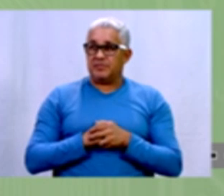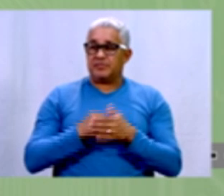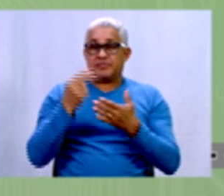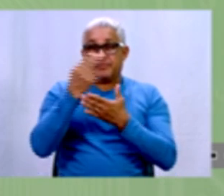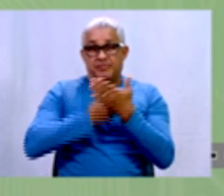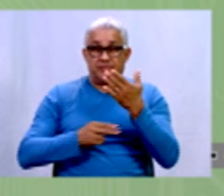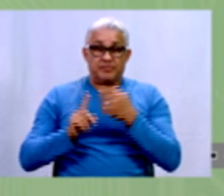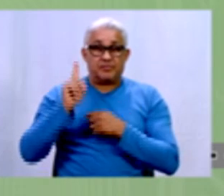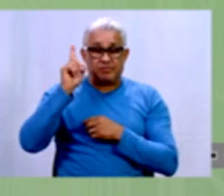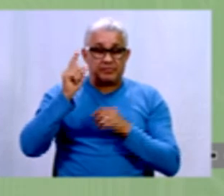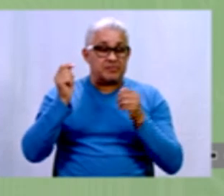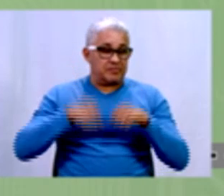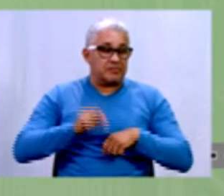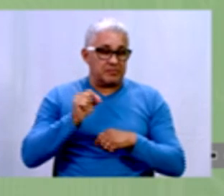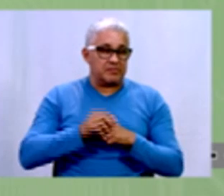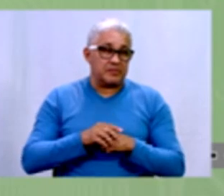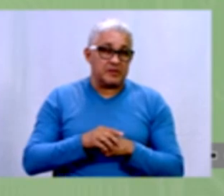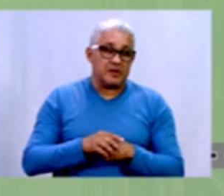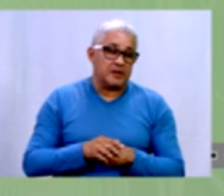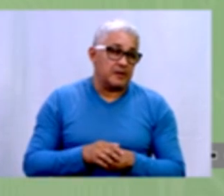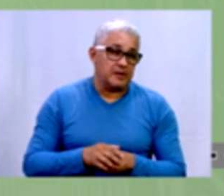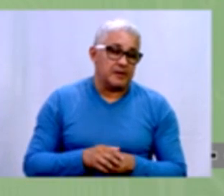ele serve para termos